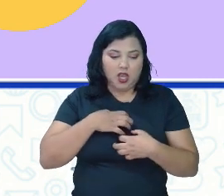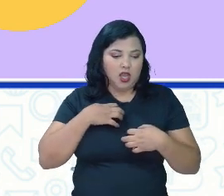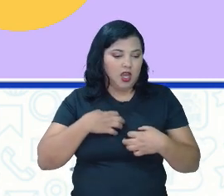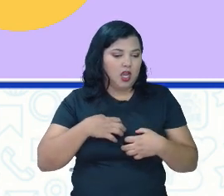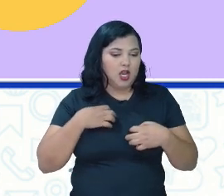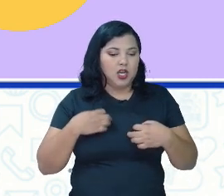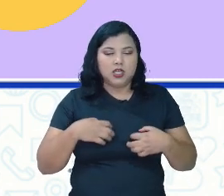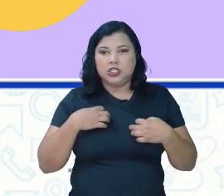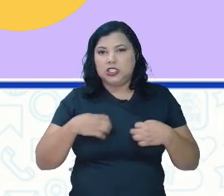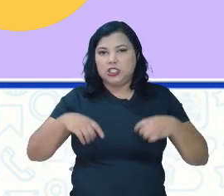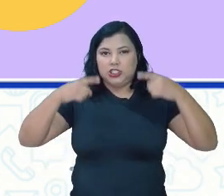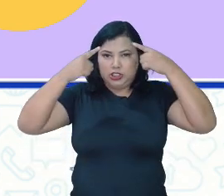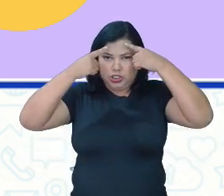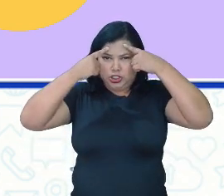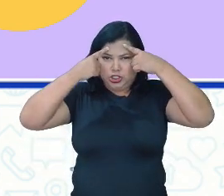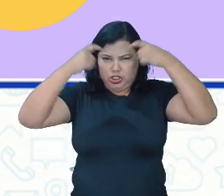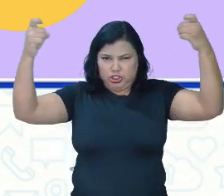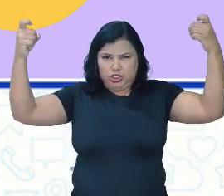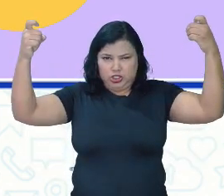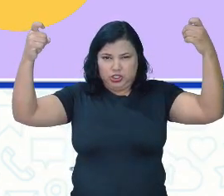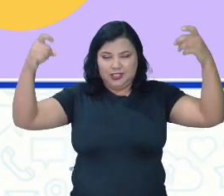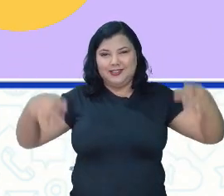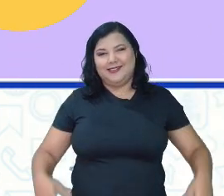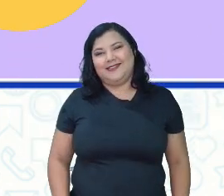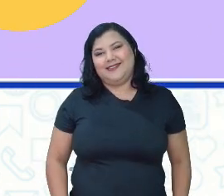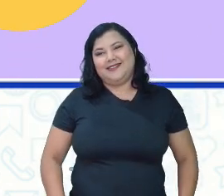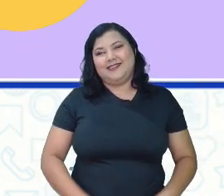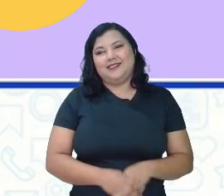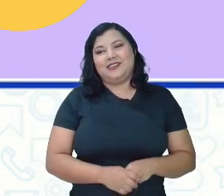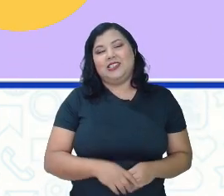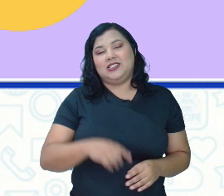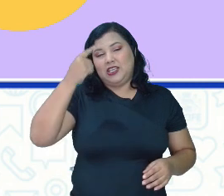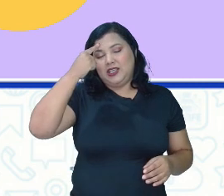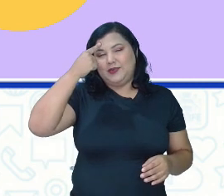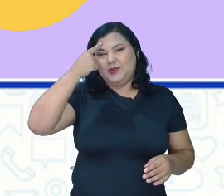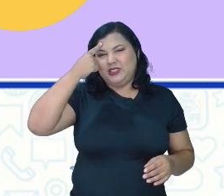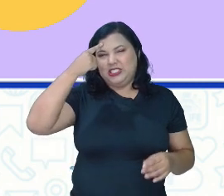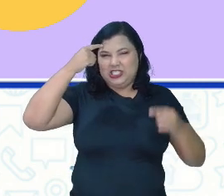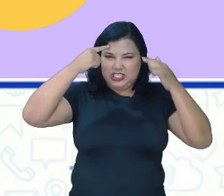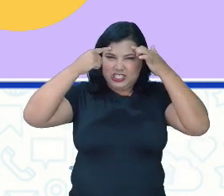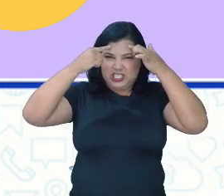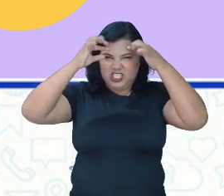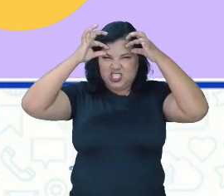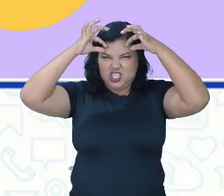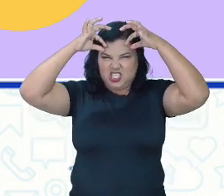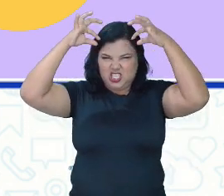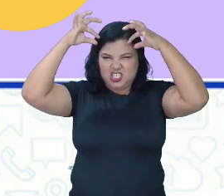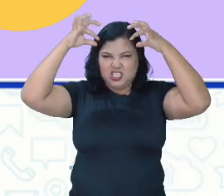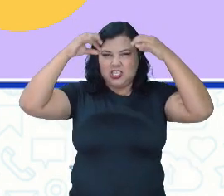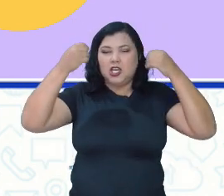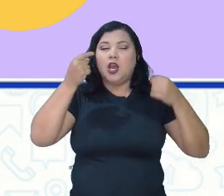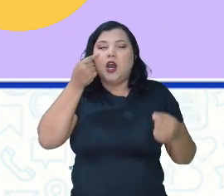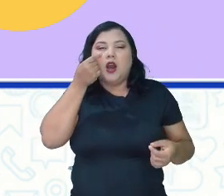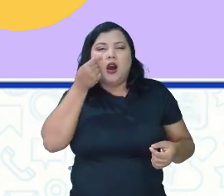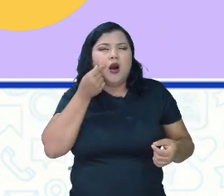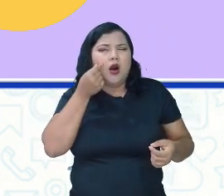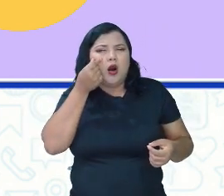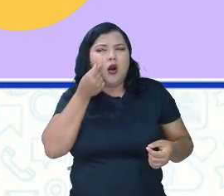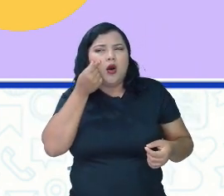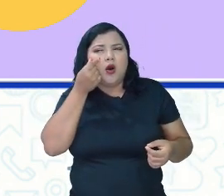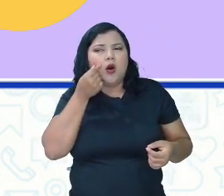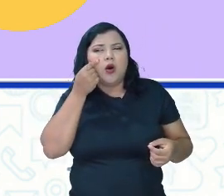nervos saltando da testa e etc. Vergonha e constrangimento, gotas de água no rosto